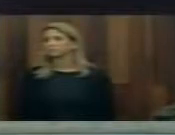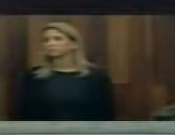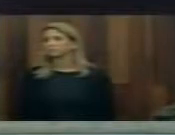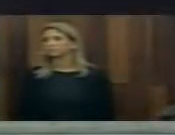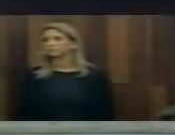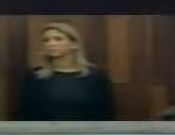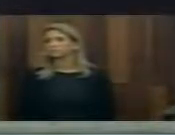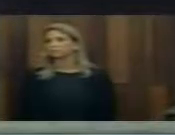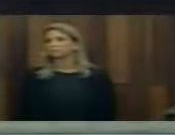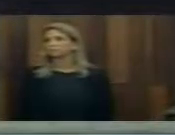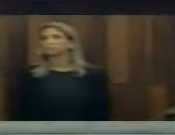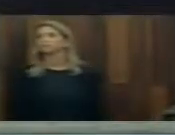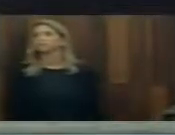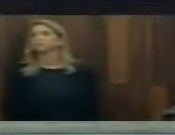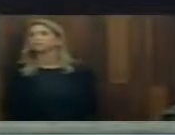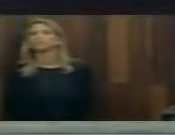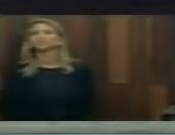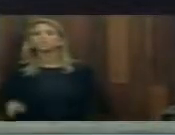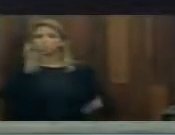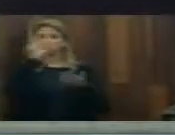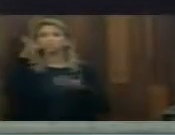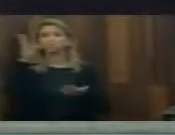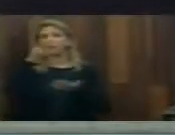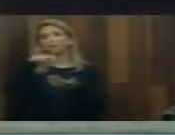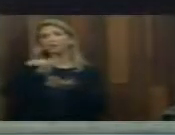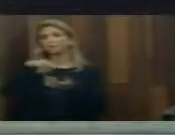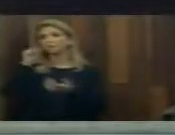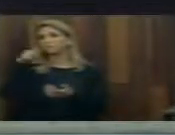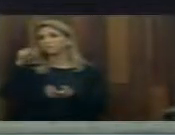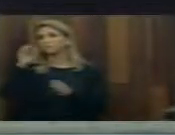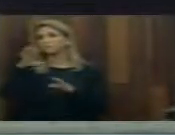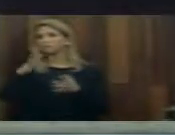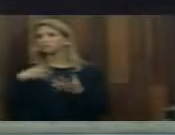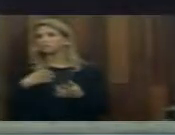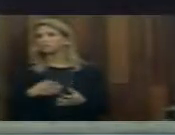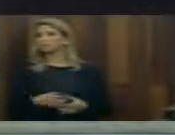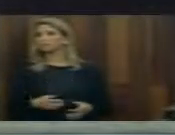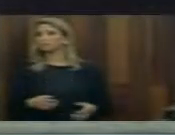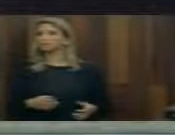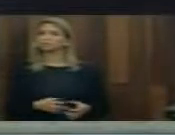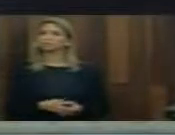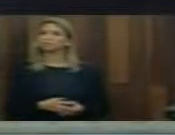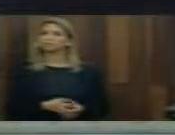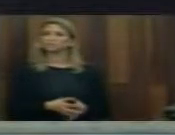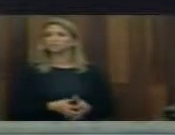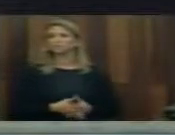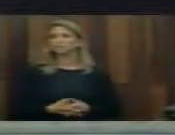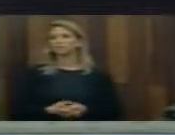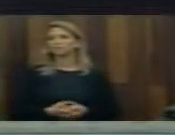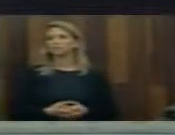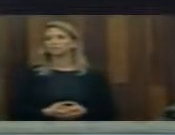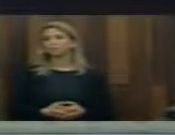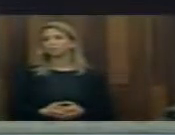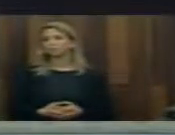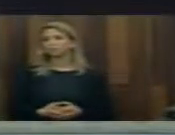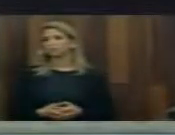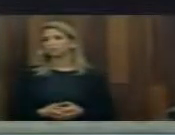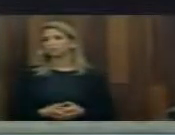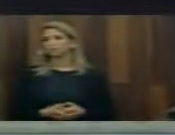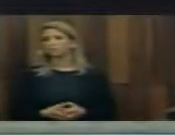Foi lido sim, vereador. Mas se a senhora quiser um pela ordem para se pronunciar, não tem problema não.